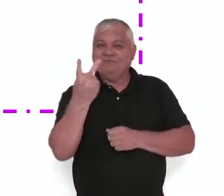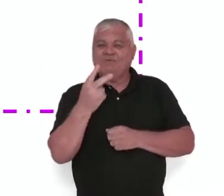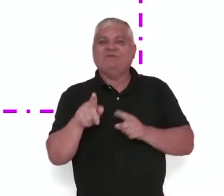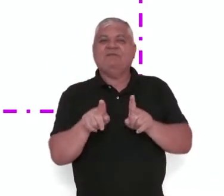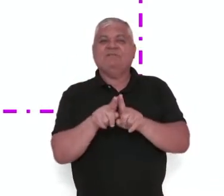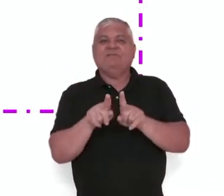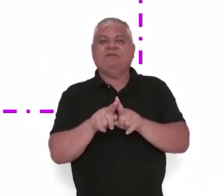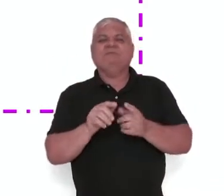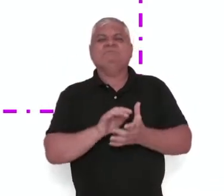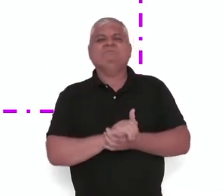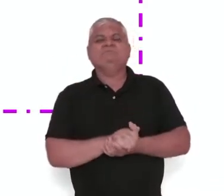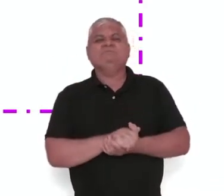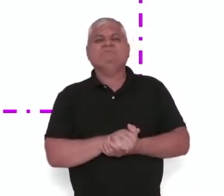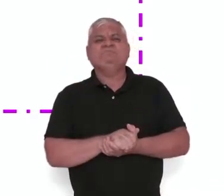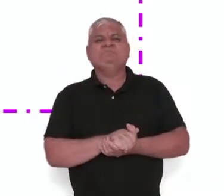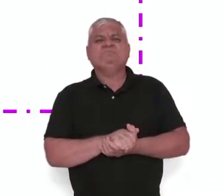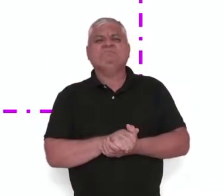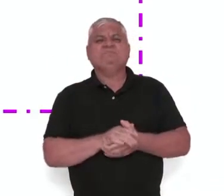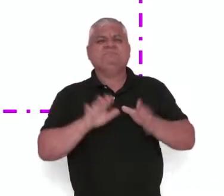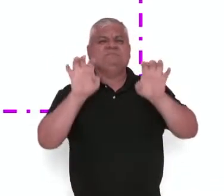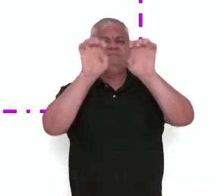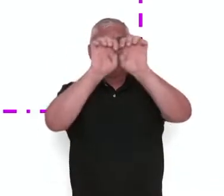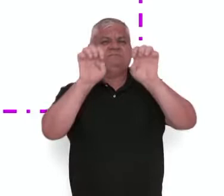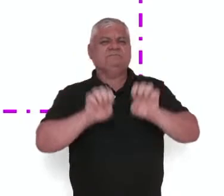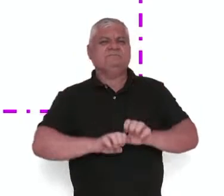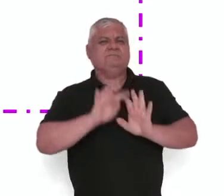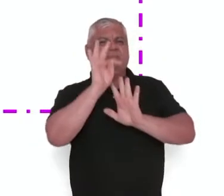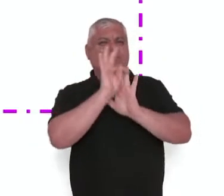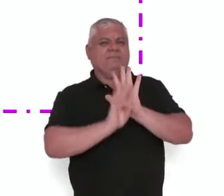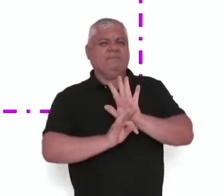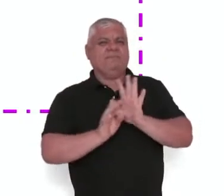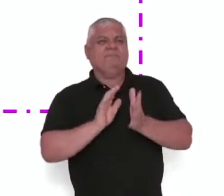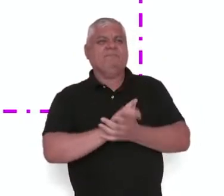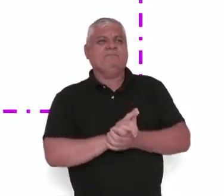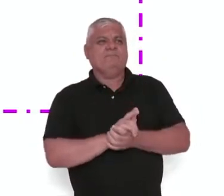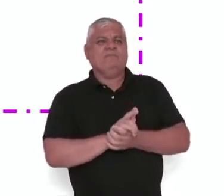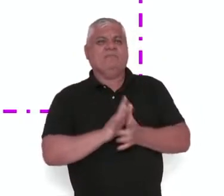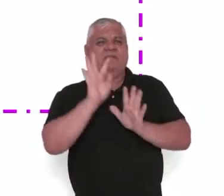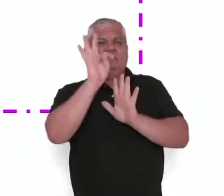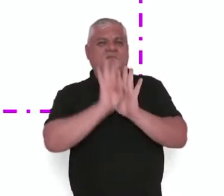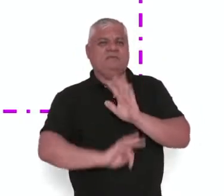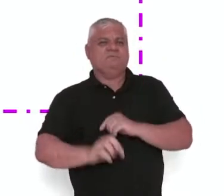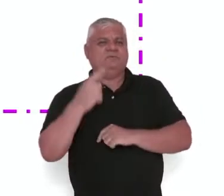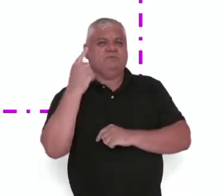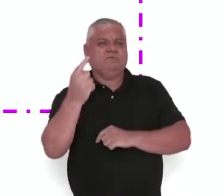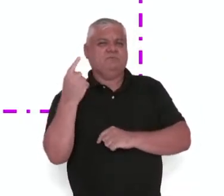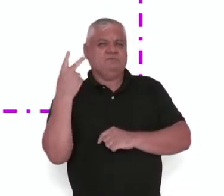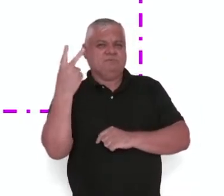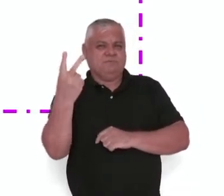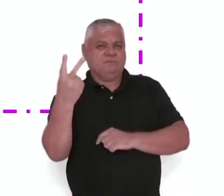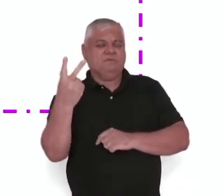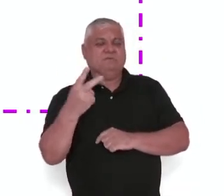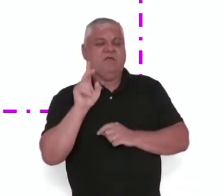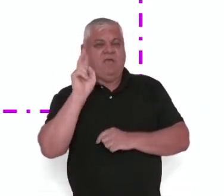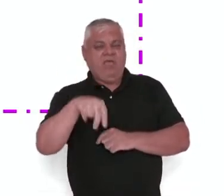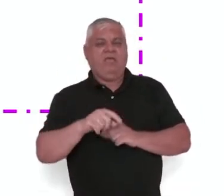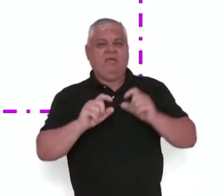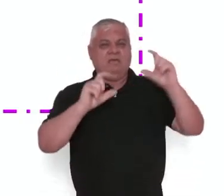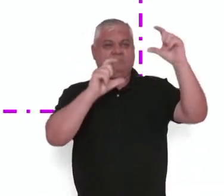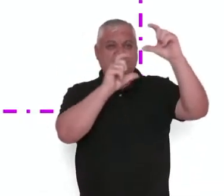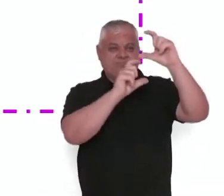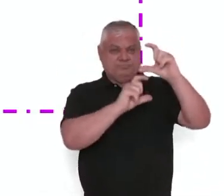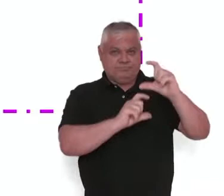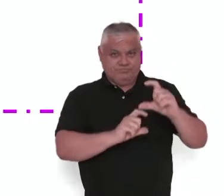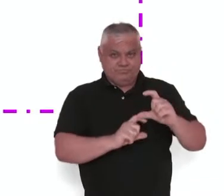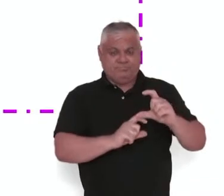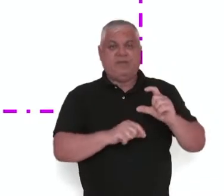Aleluia. A estrutura dos textos. Observe. Textos 1 e 2 são escritos em versos, mas os